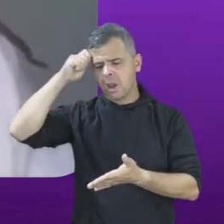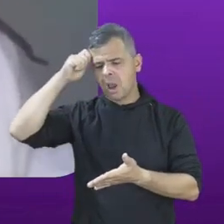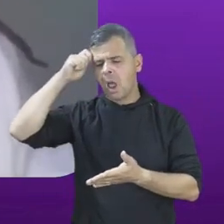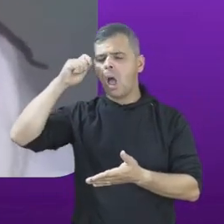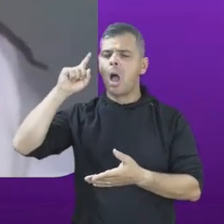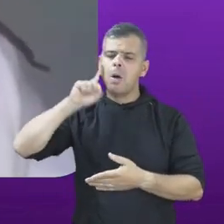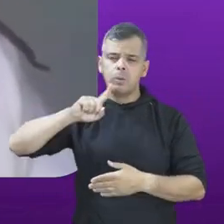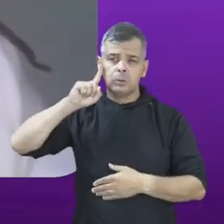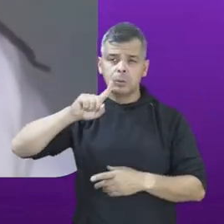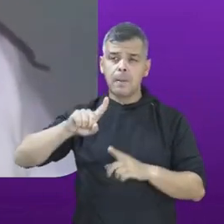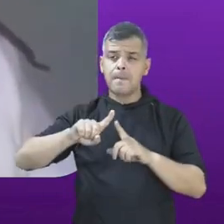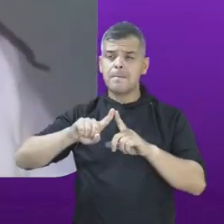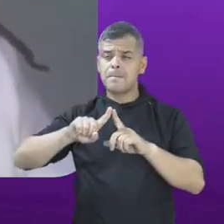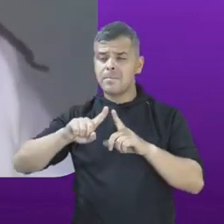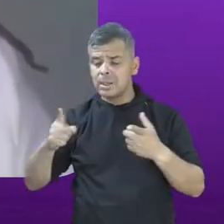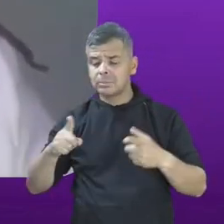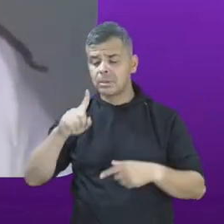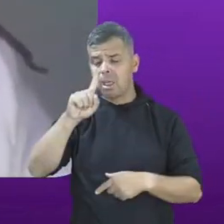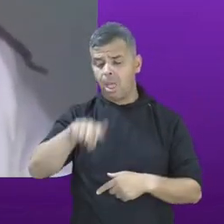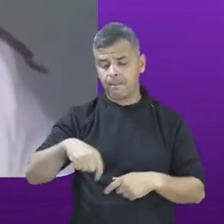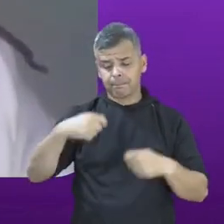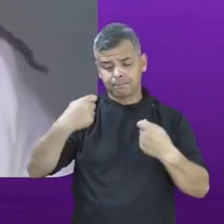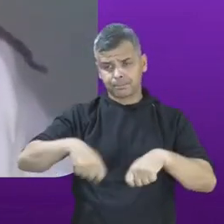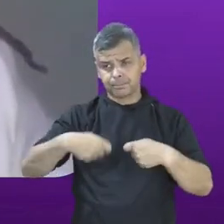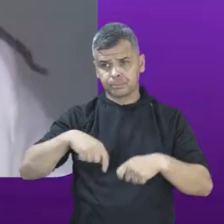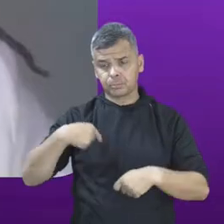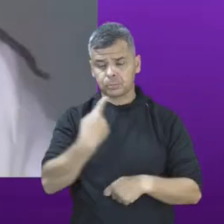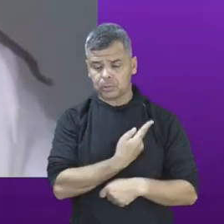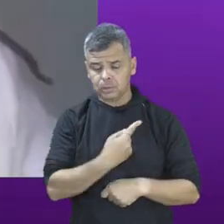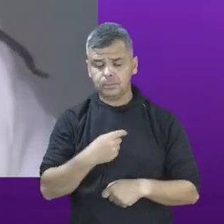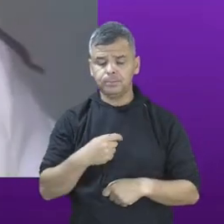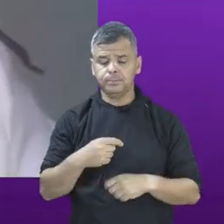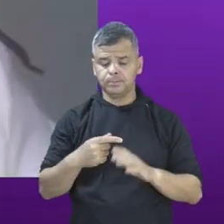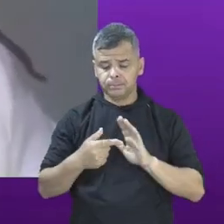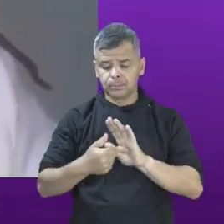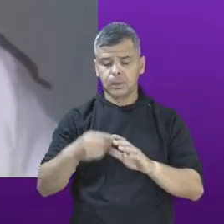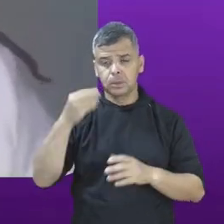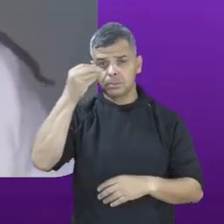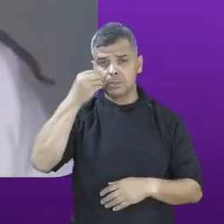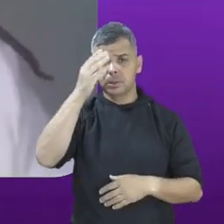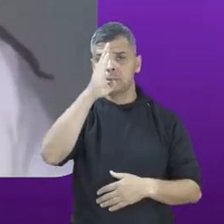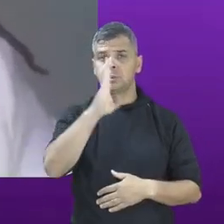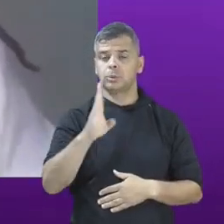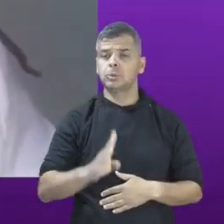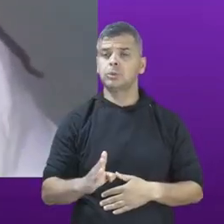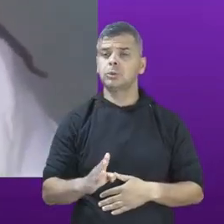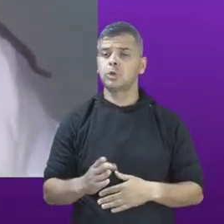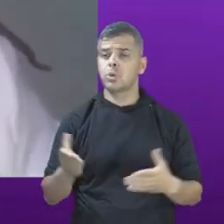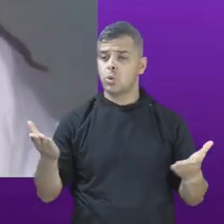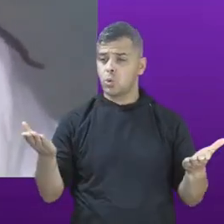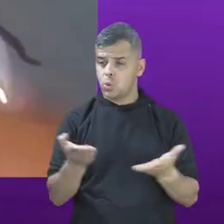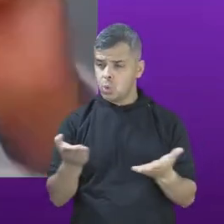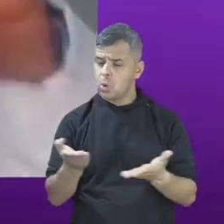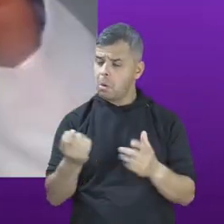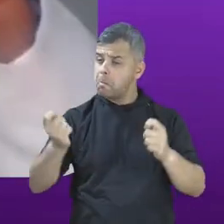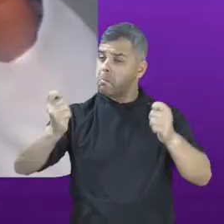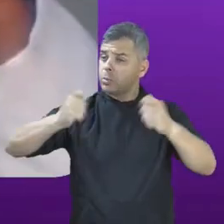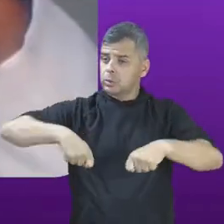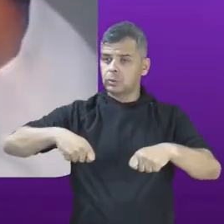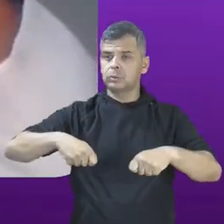discussão, mas é preciso que a gente priorize a experiência brasileira. E aí a gente tem, hoje, é possível,